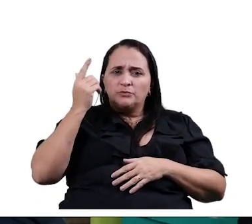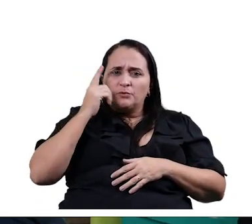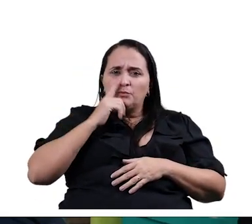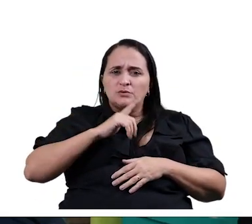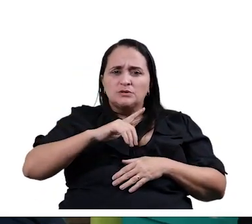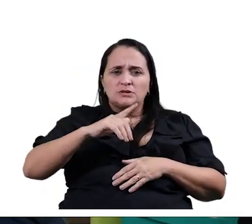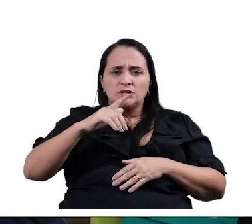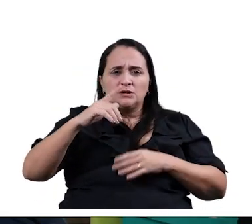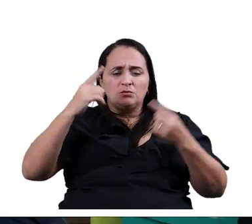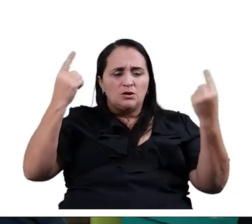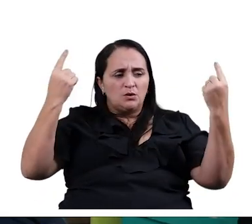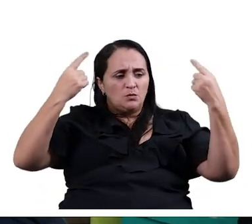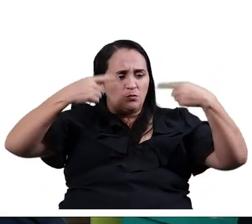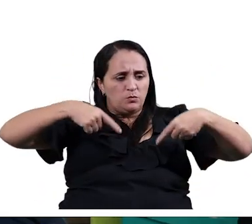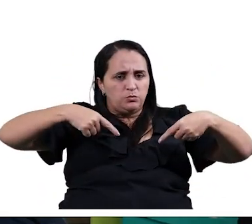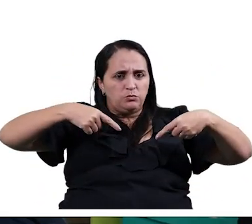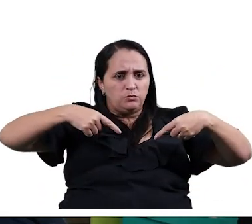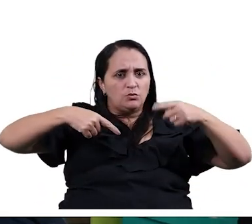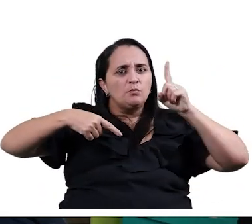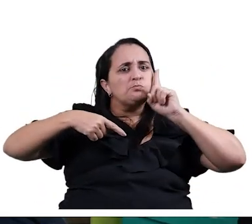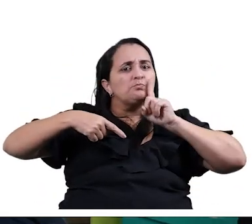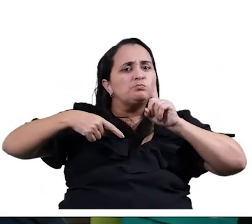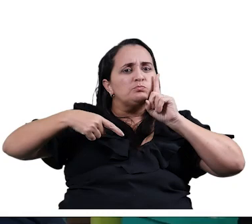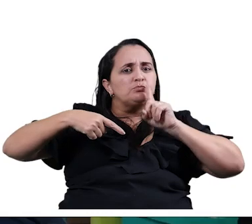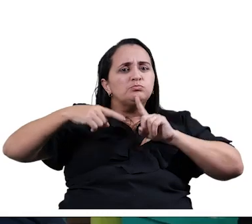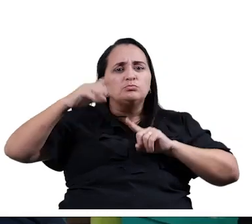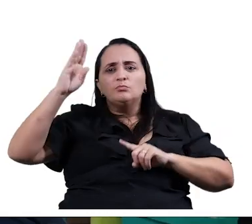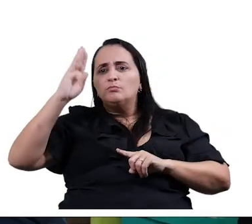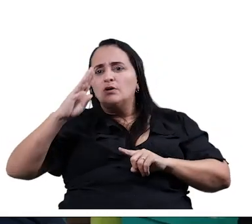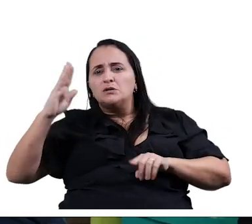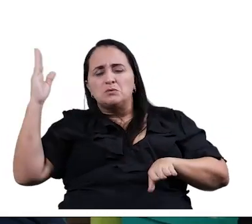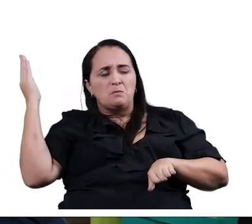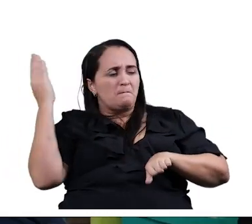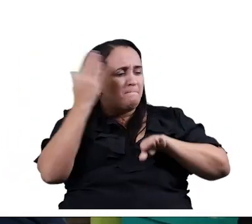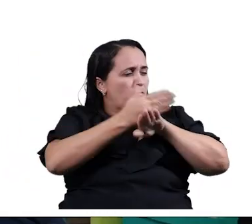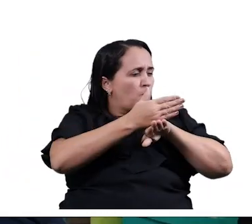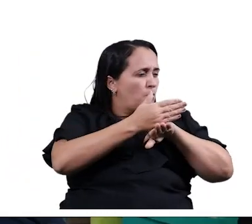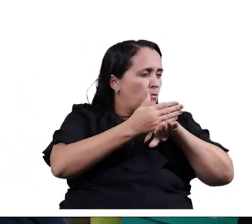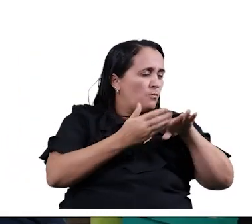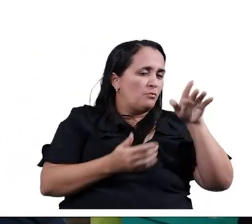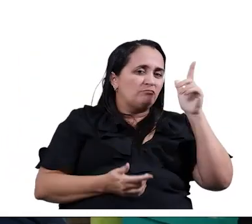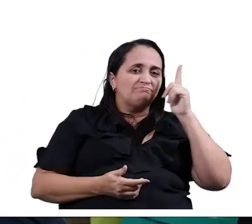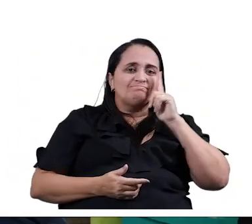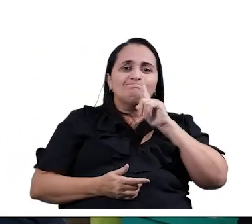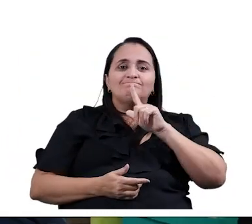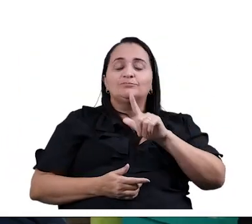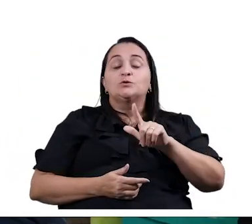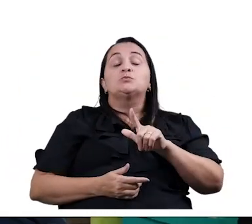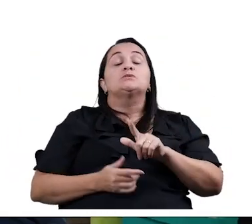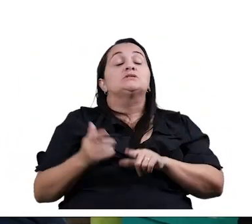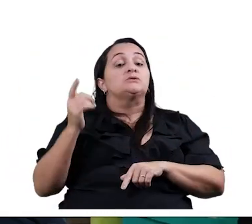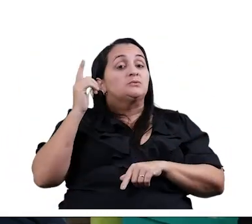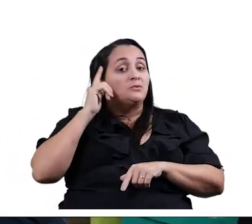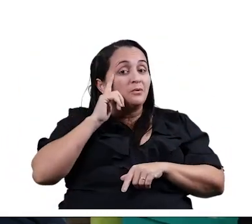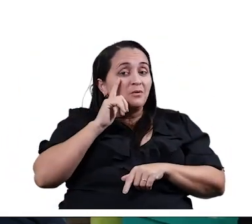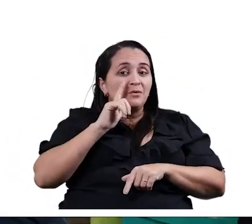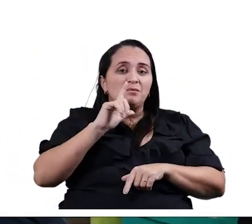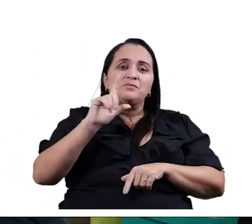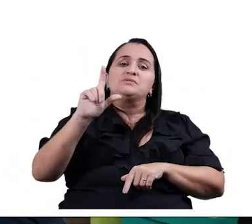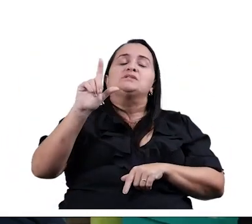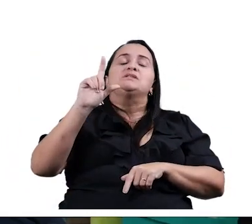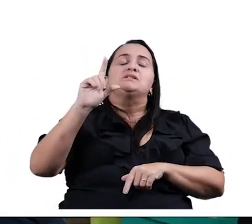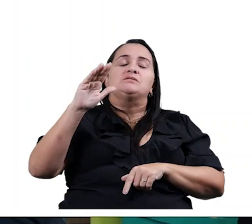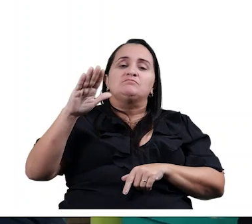os Estados Unidos e ser campeão foi um feito único. Então, isso